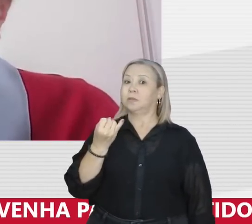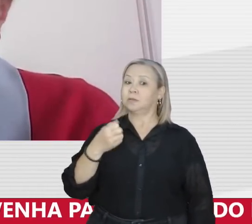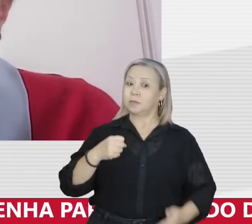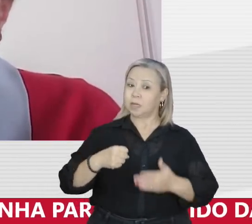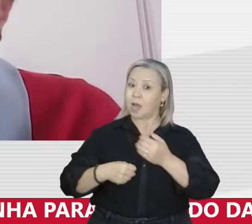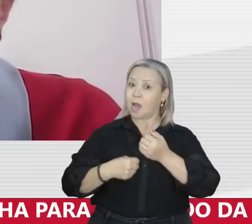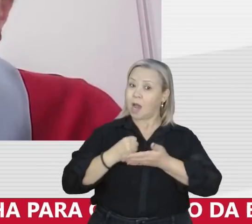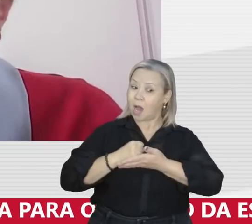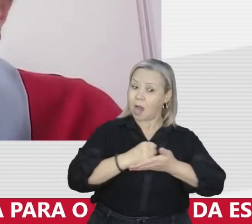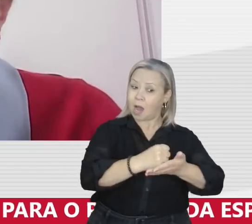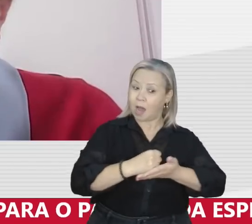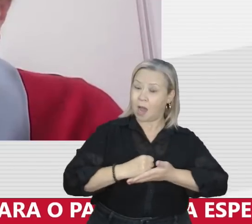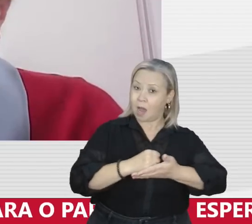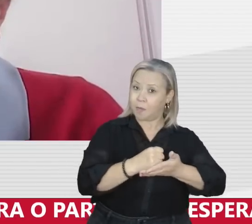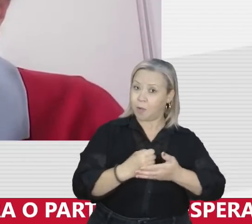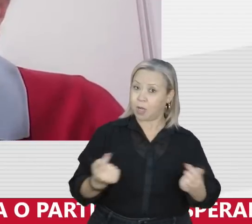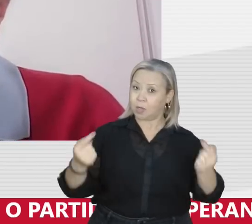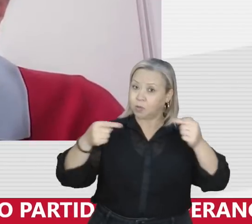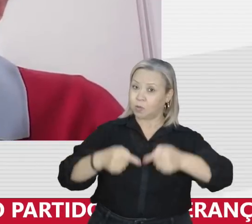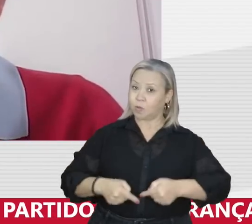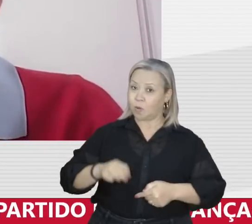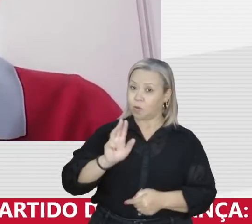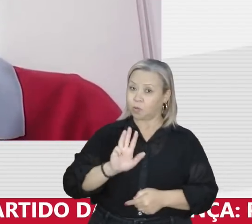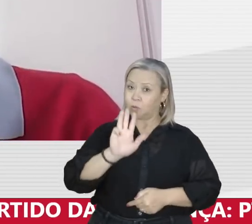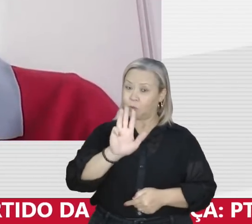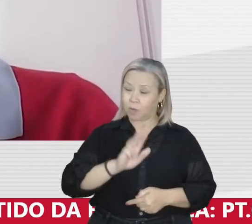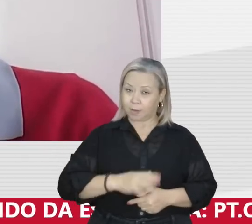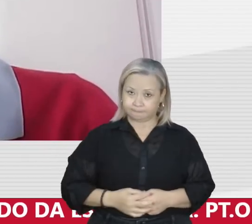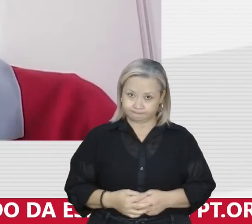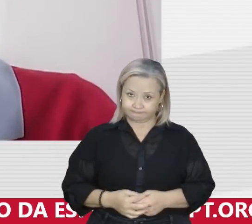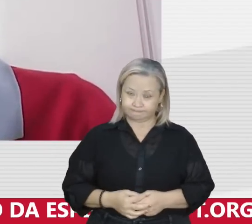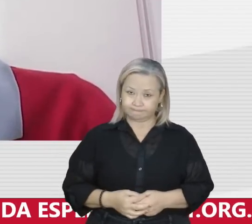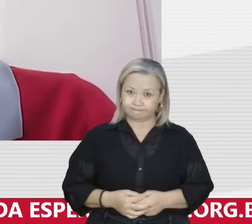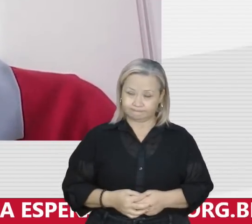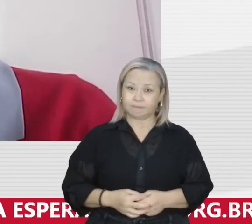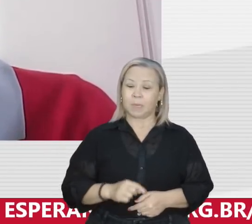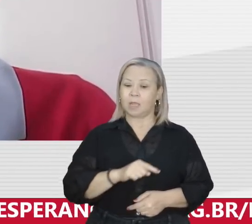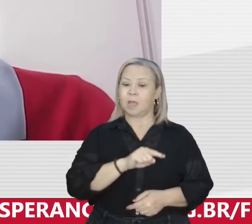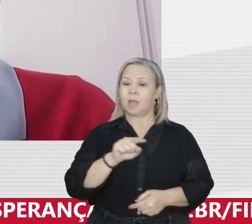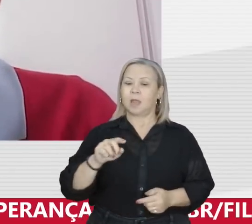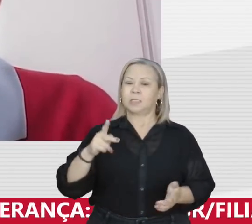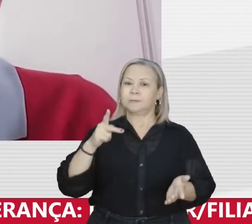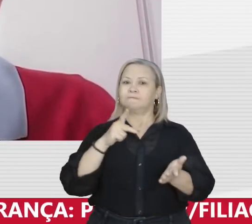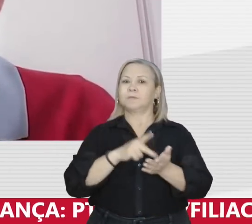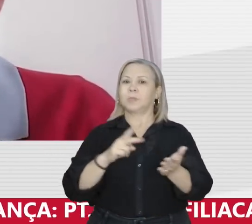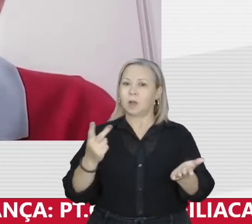dessa narrativa contra o Lula. Então, esse fato de